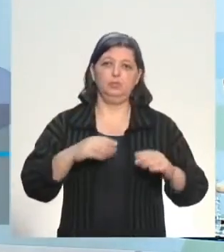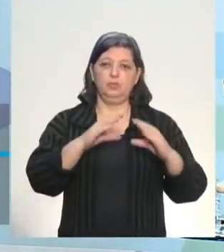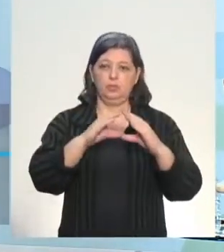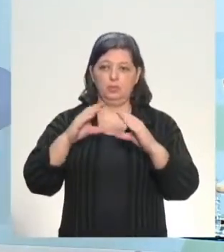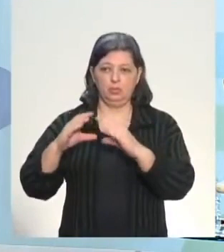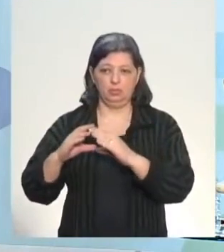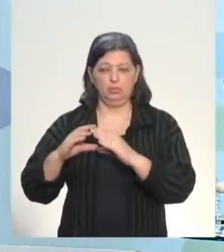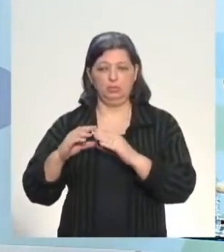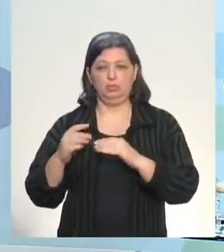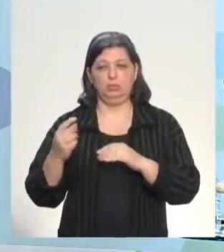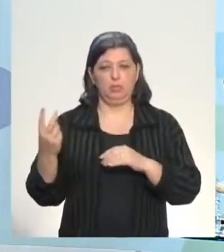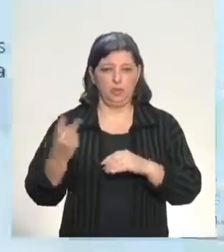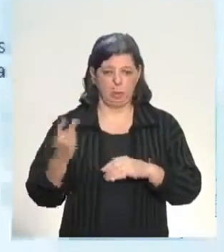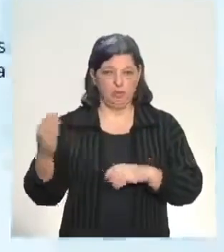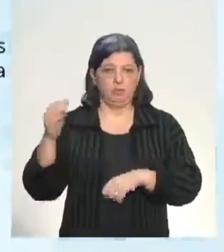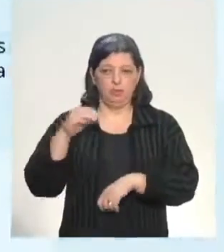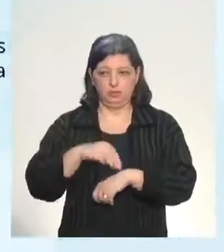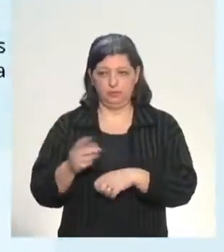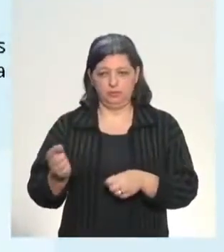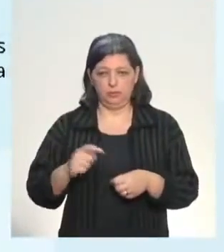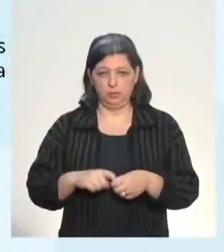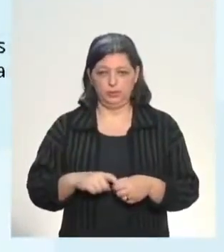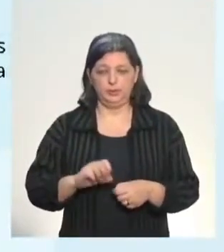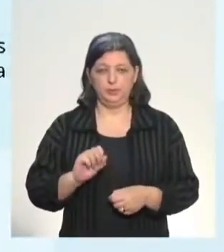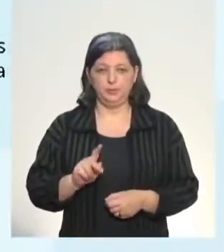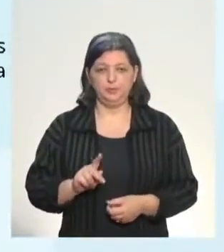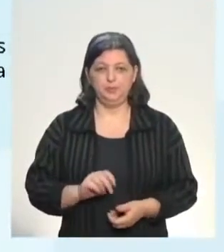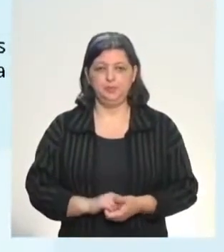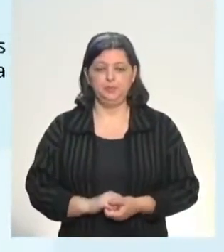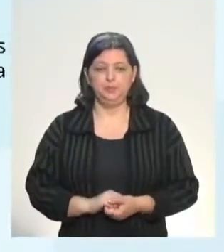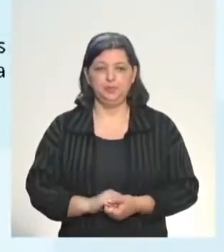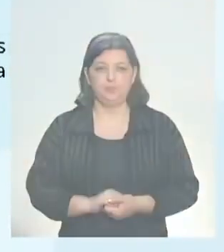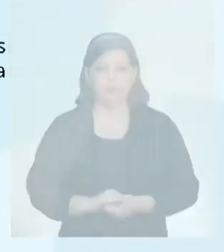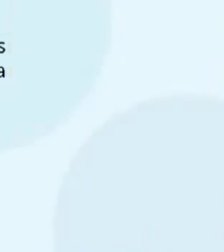gente já retorna, tá bom? Até já.